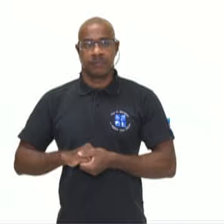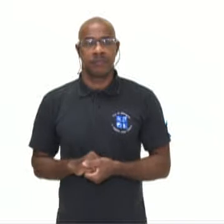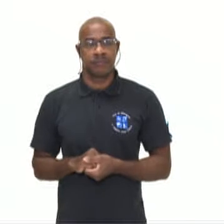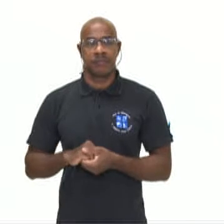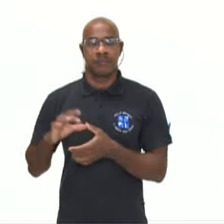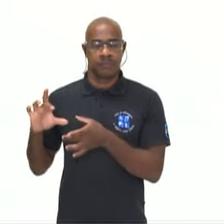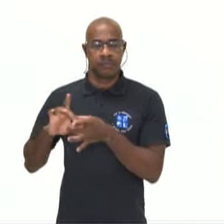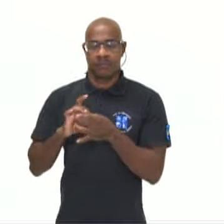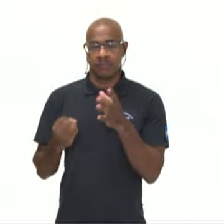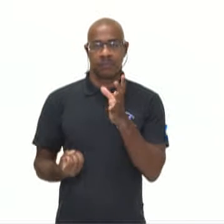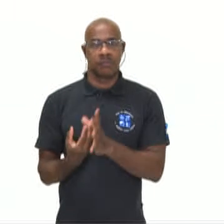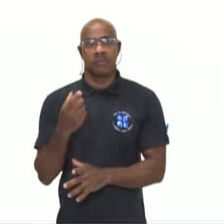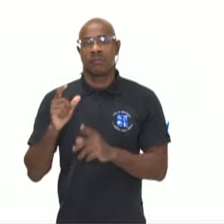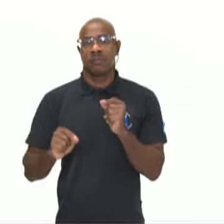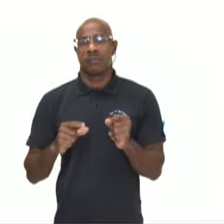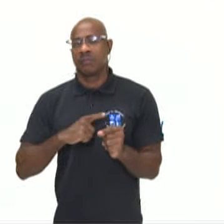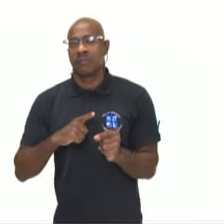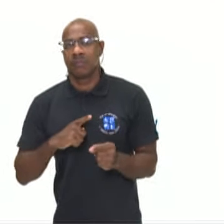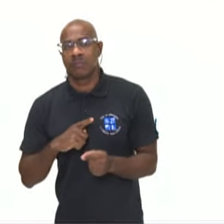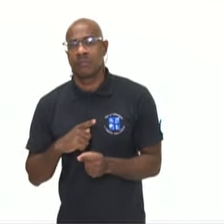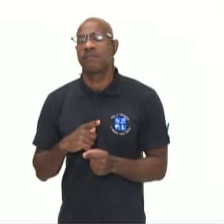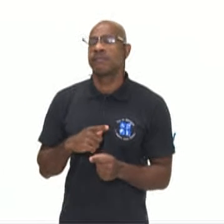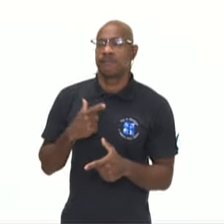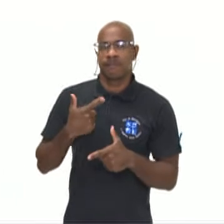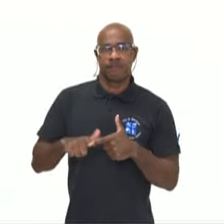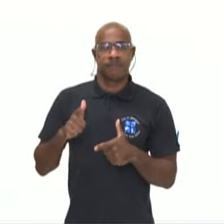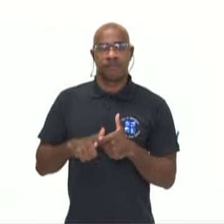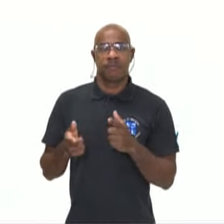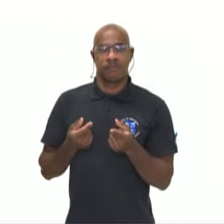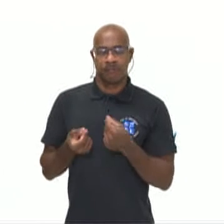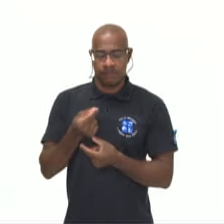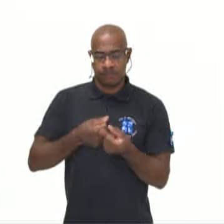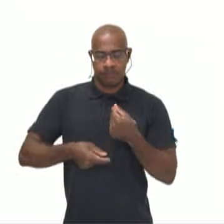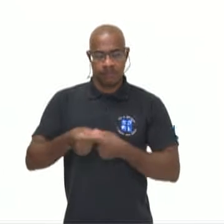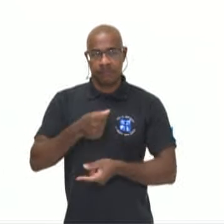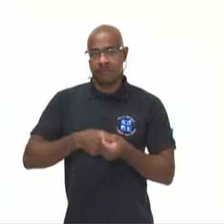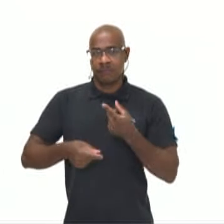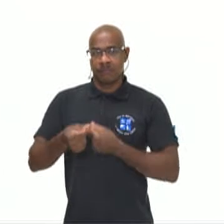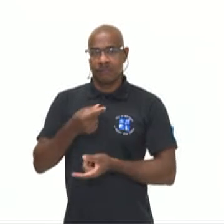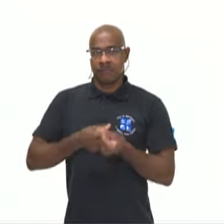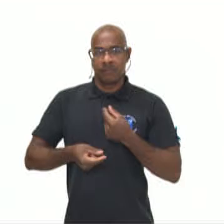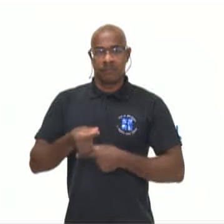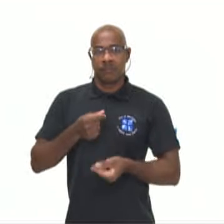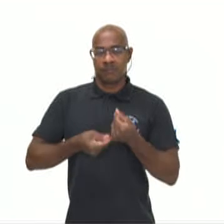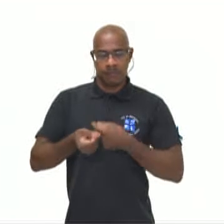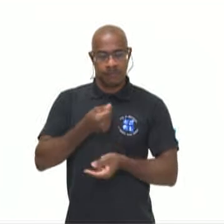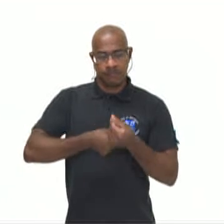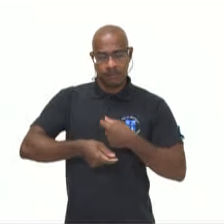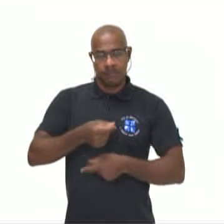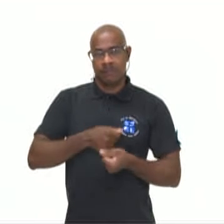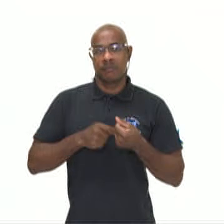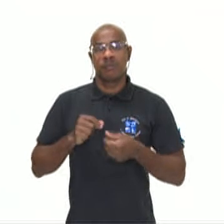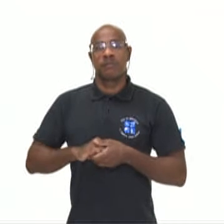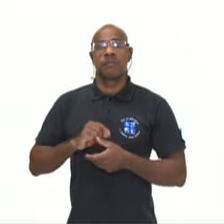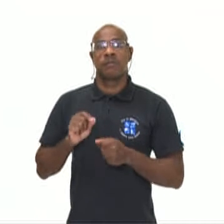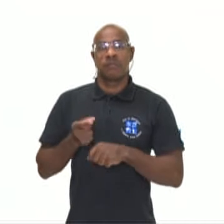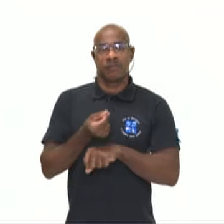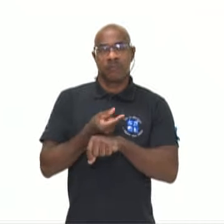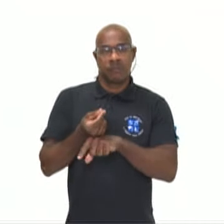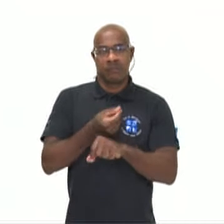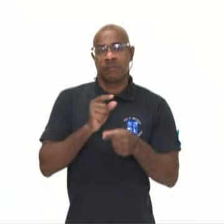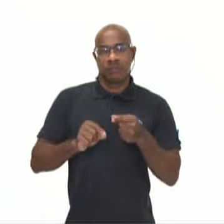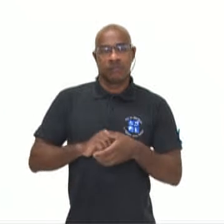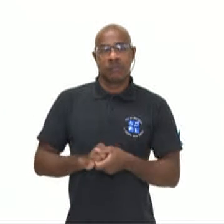contexto do surgimento se dá na crise capitalista de 1929, marcada pelo desemprego,